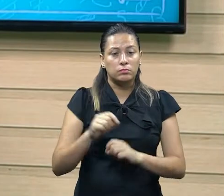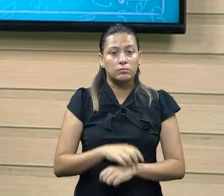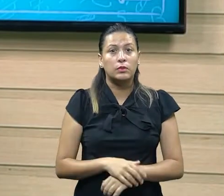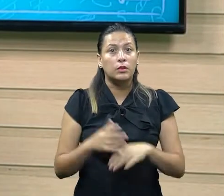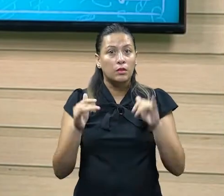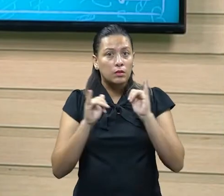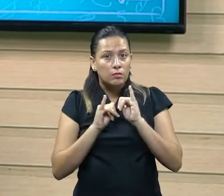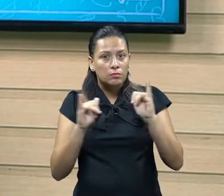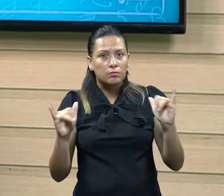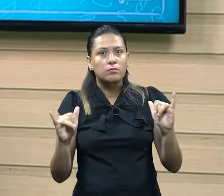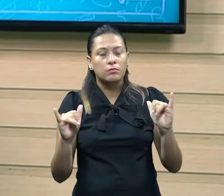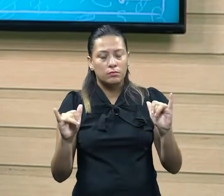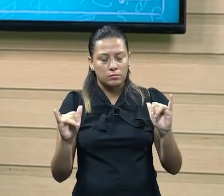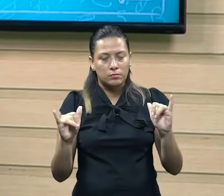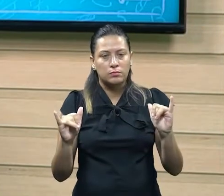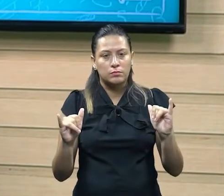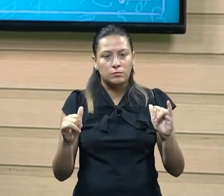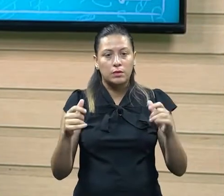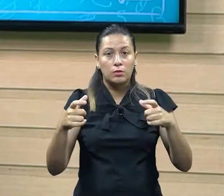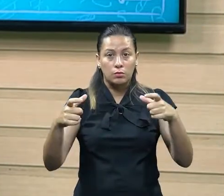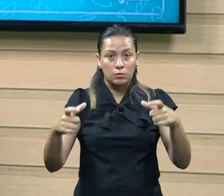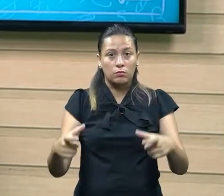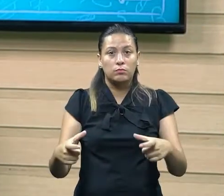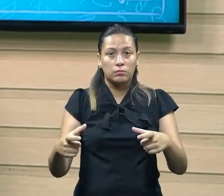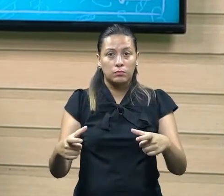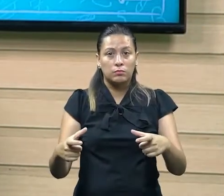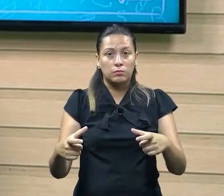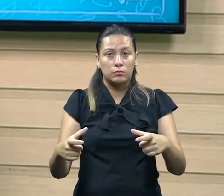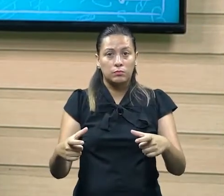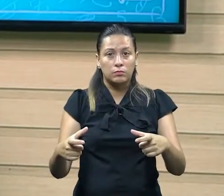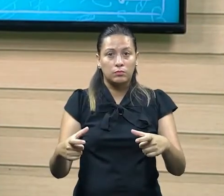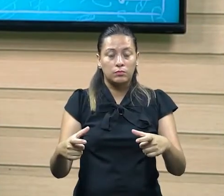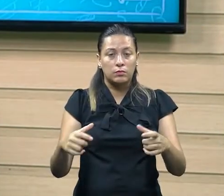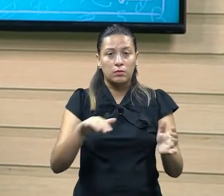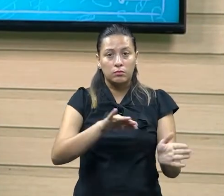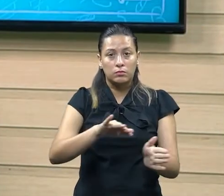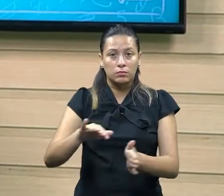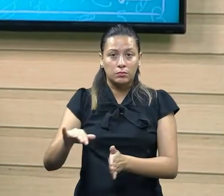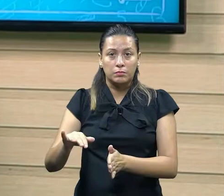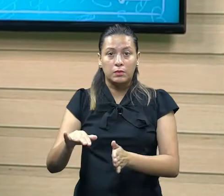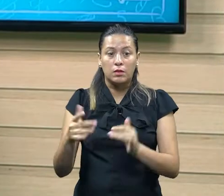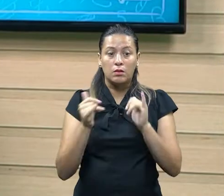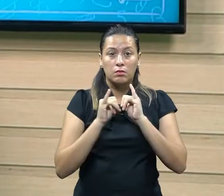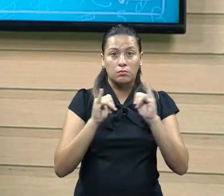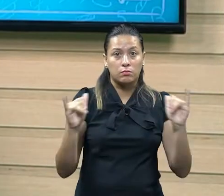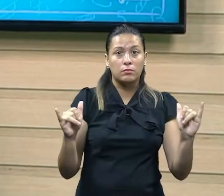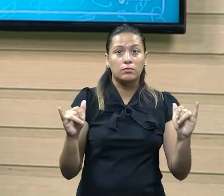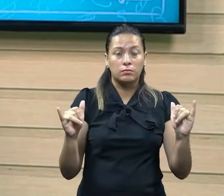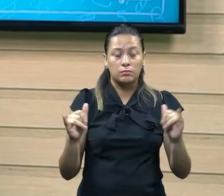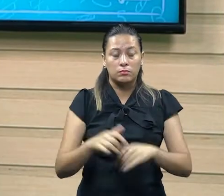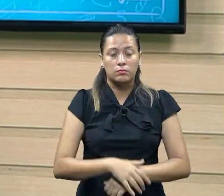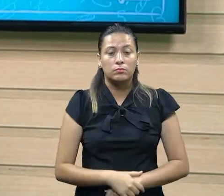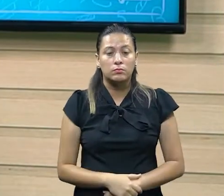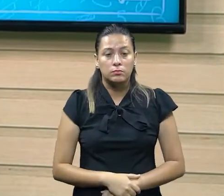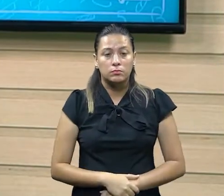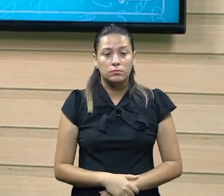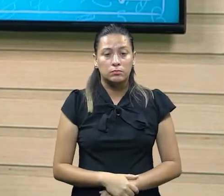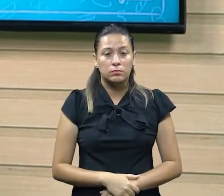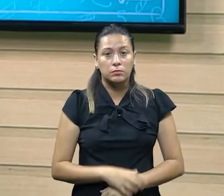devidamente sinalizados e o ambiente tem que estar isolado e também sinalizado, avisando